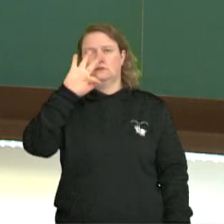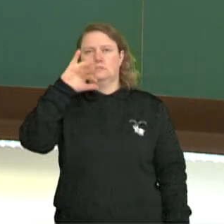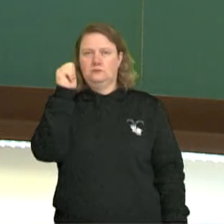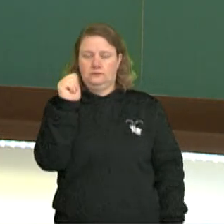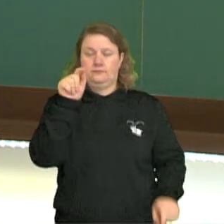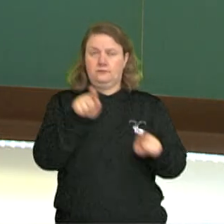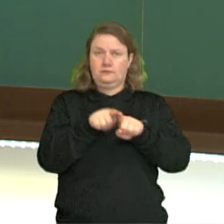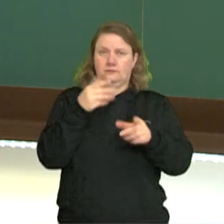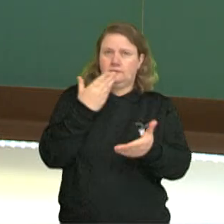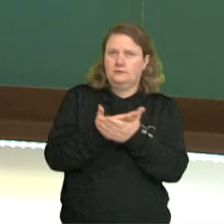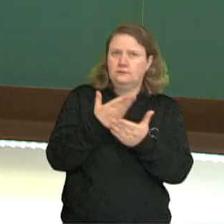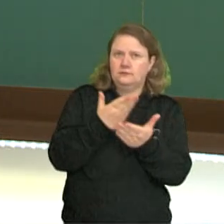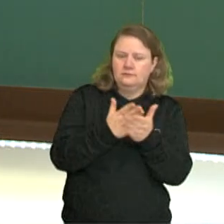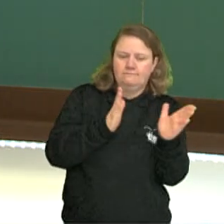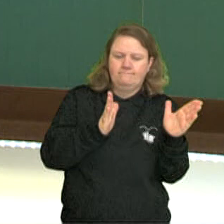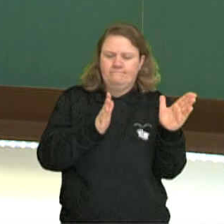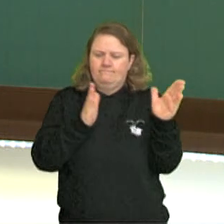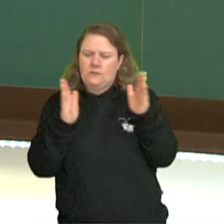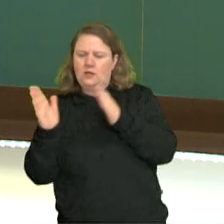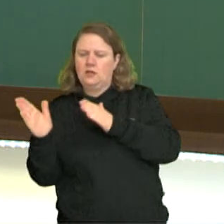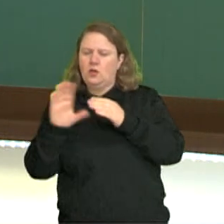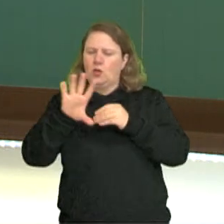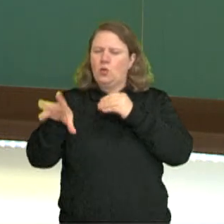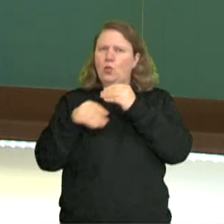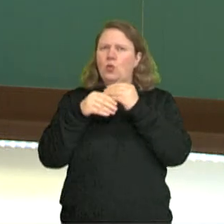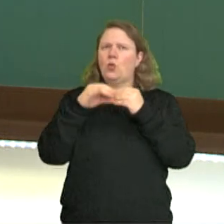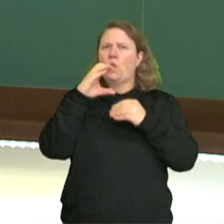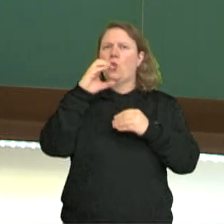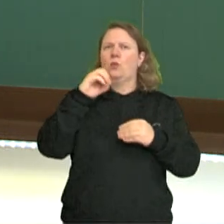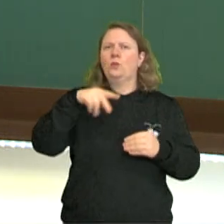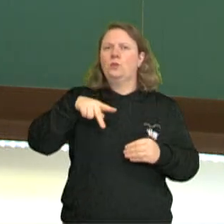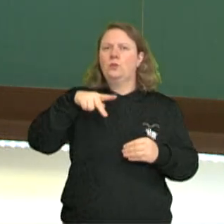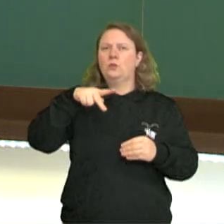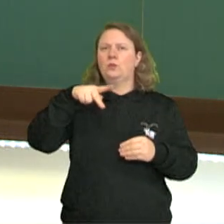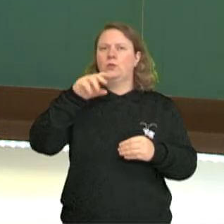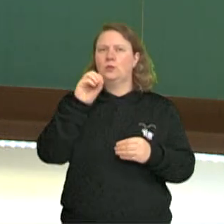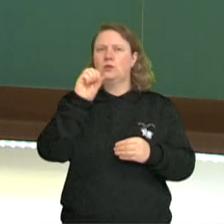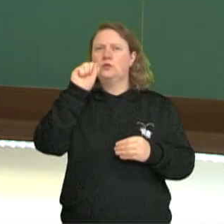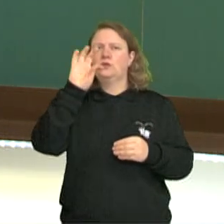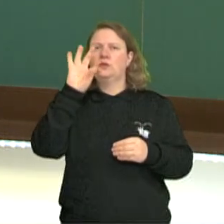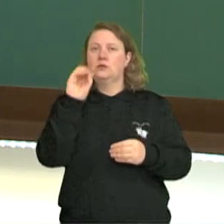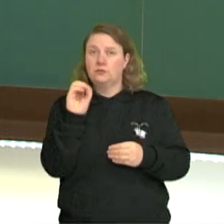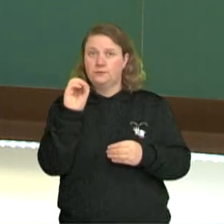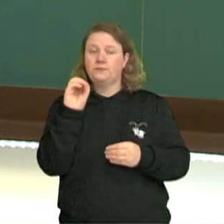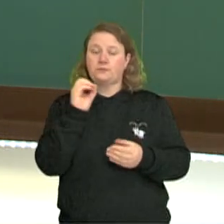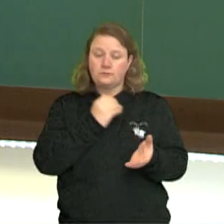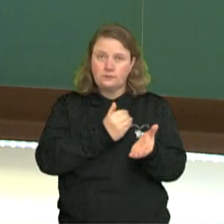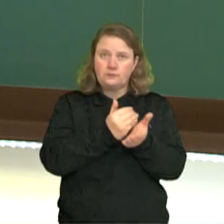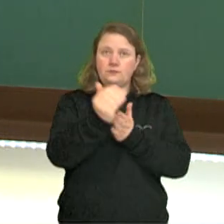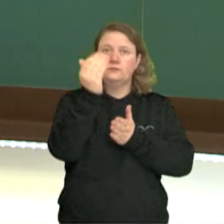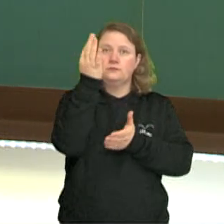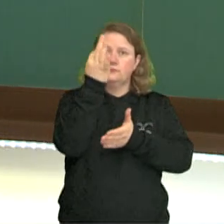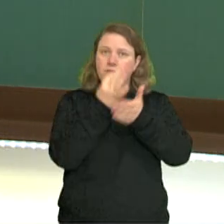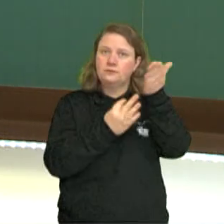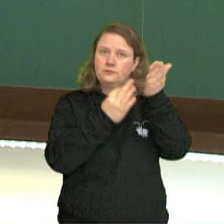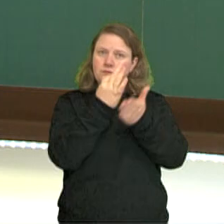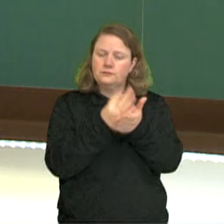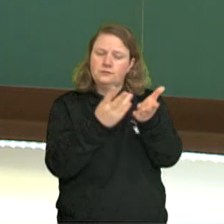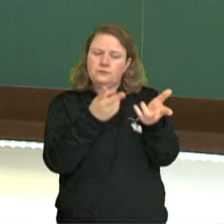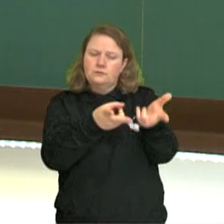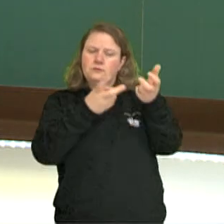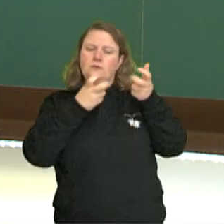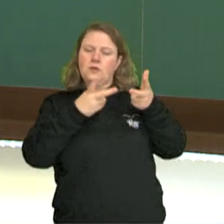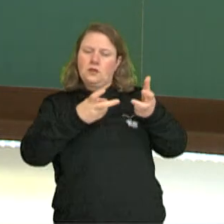período composto por coordenação em textos biográficos. Partindo sempre de um texto, a gente vai tentar reconhecer a